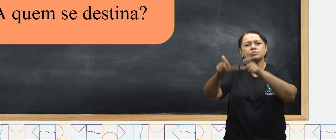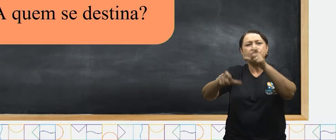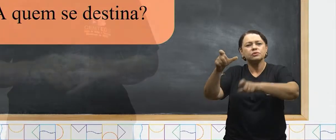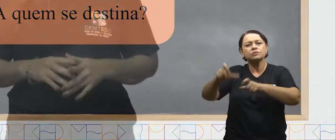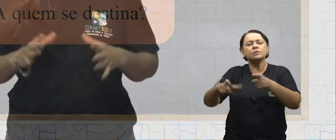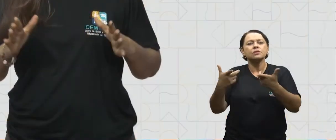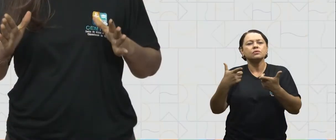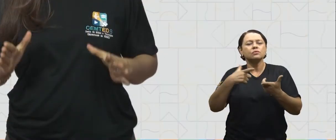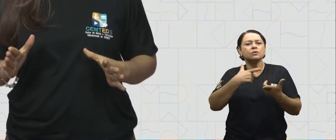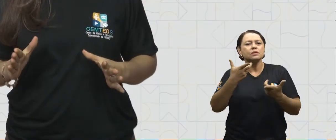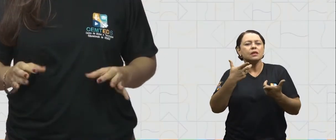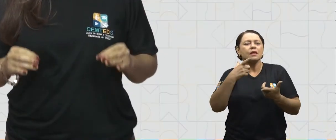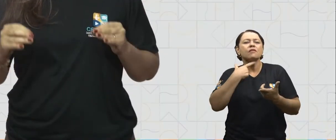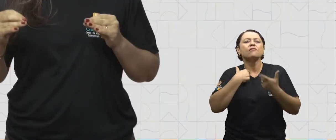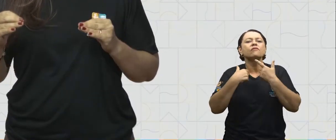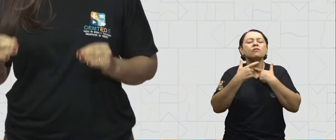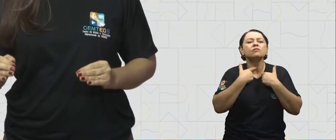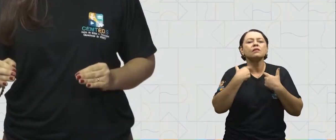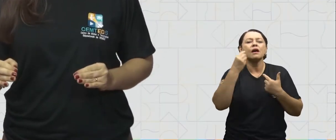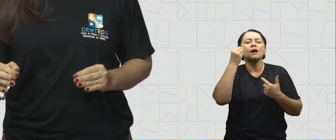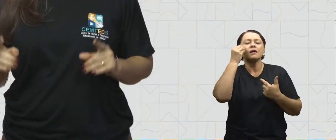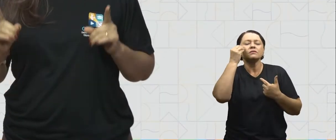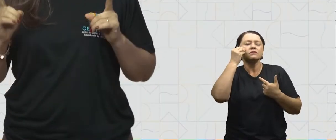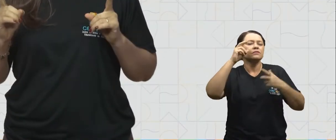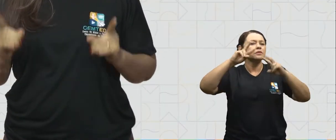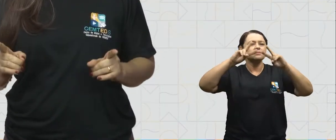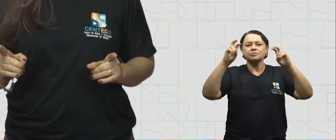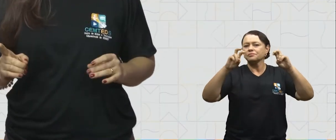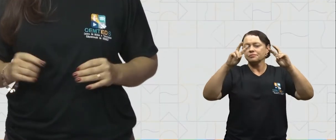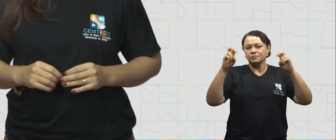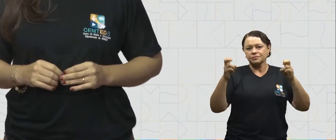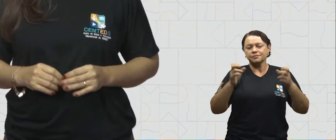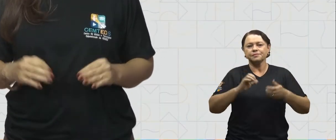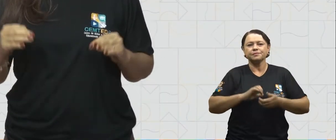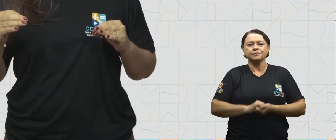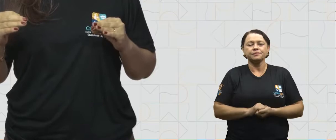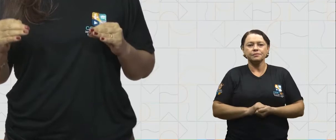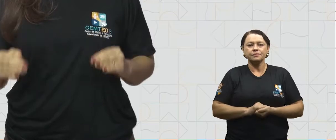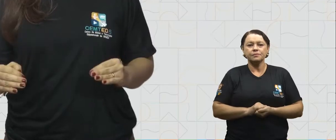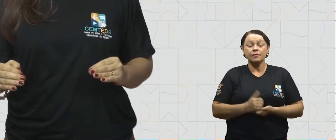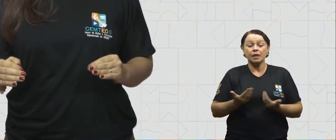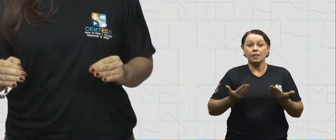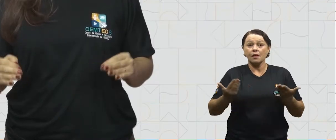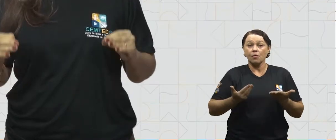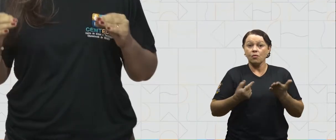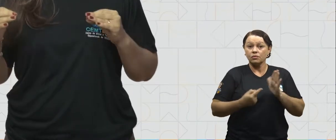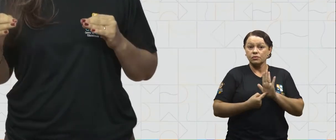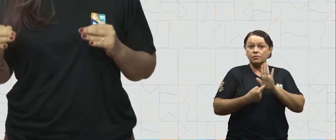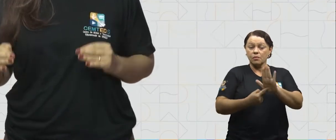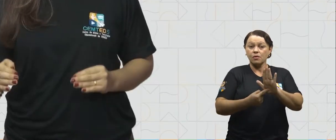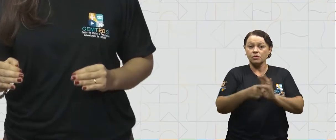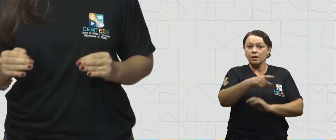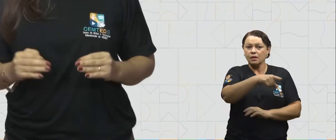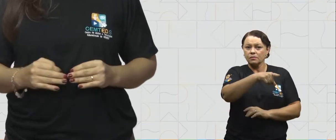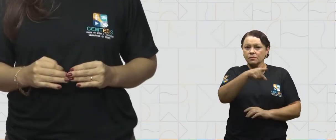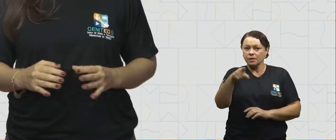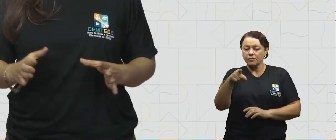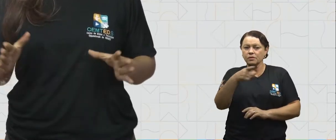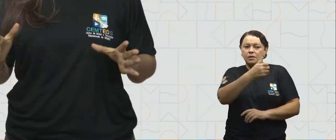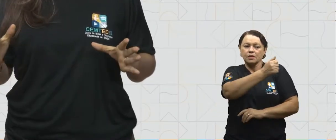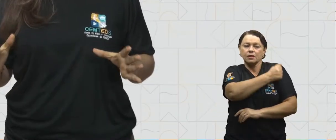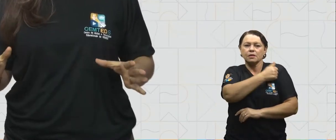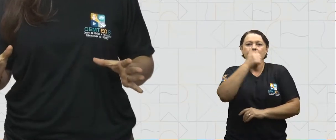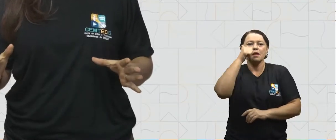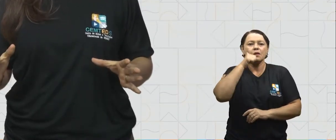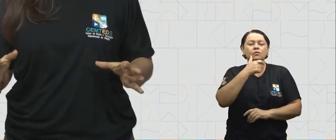assunto. As ideias mostradas aqui para você, aluno e aluna, são necessárias para que consiga identificar